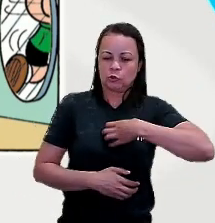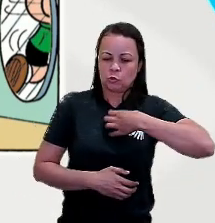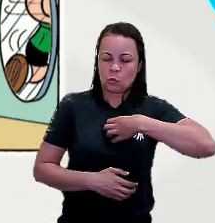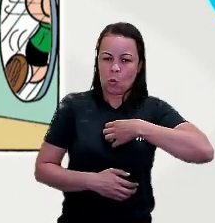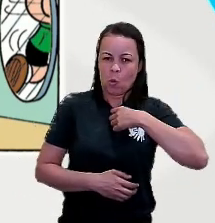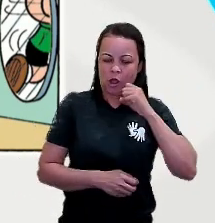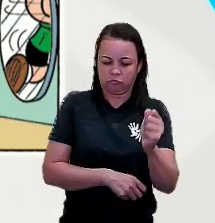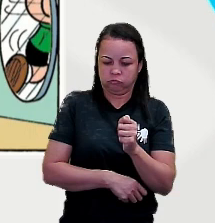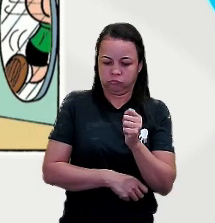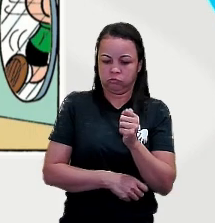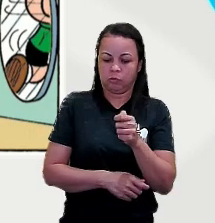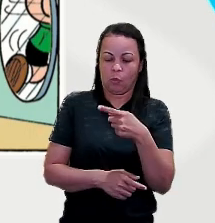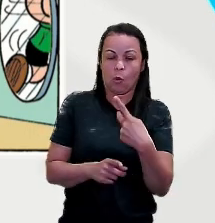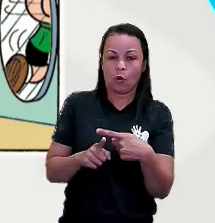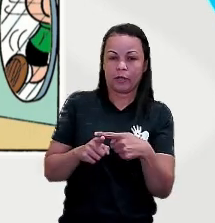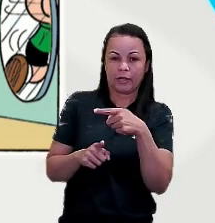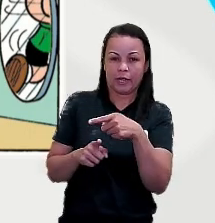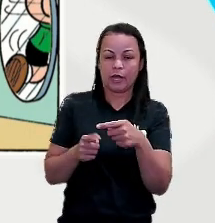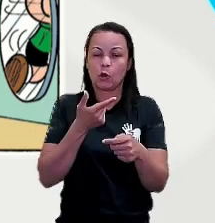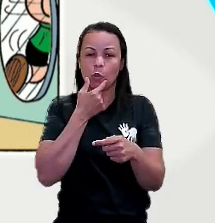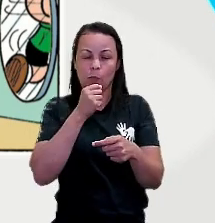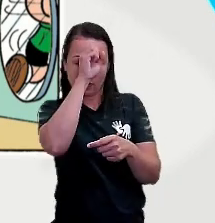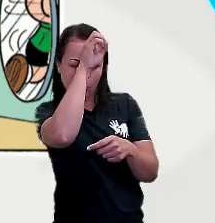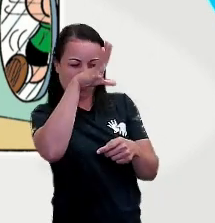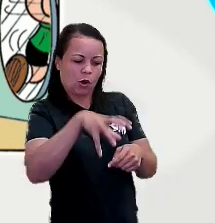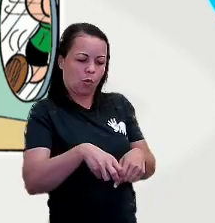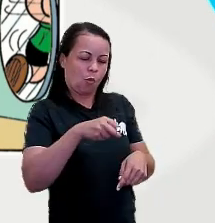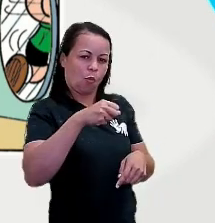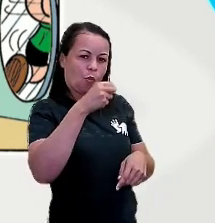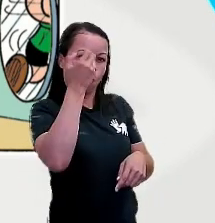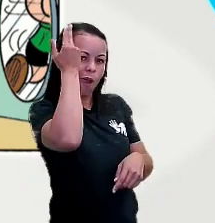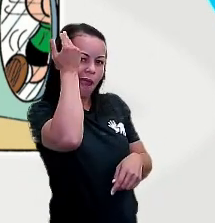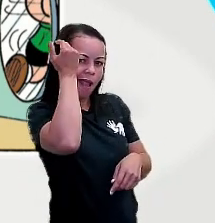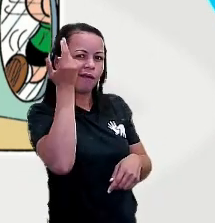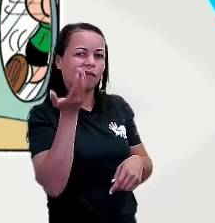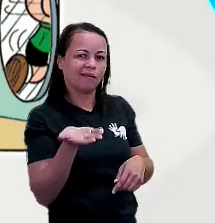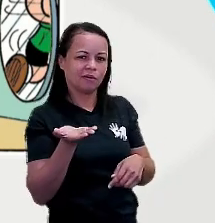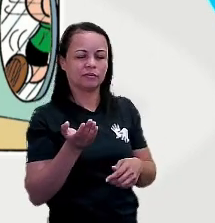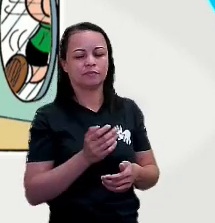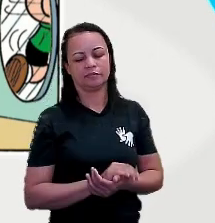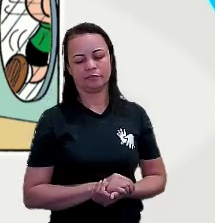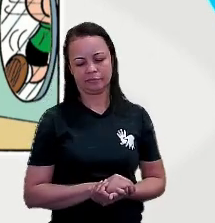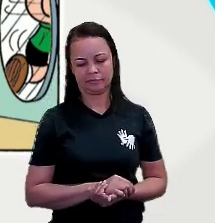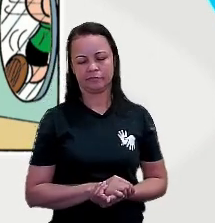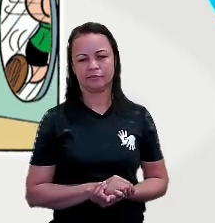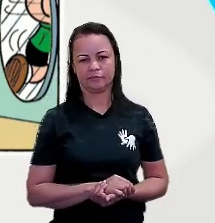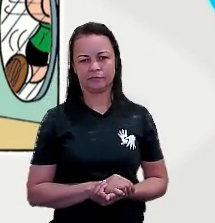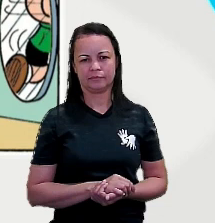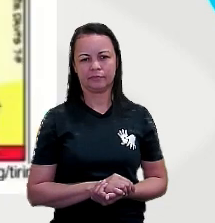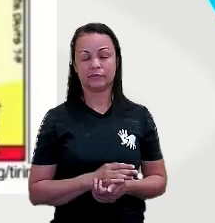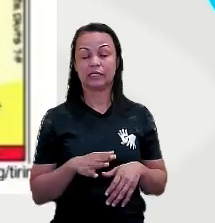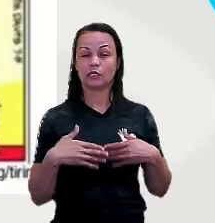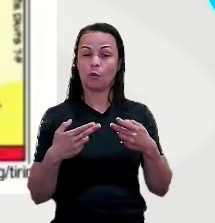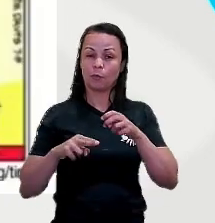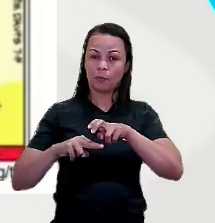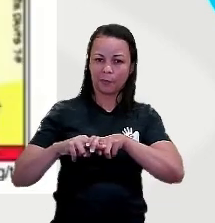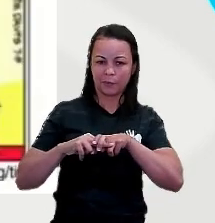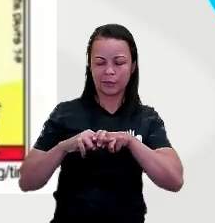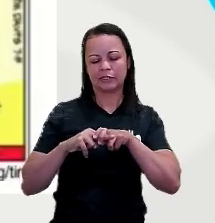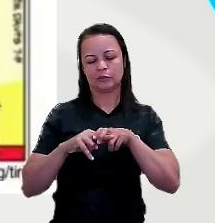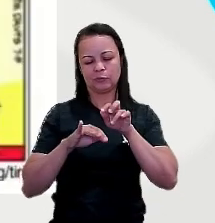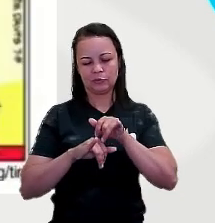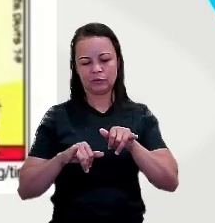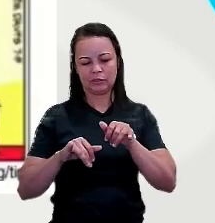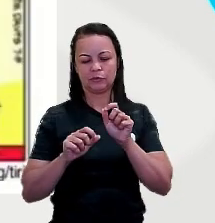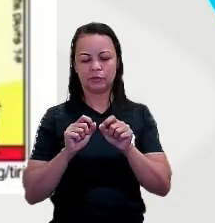dela. Então, a imagem já diz algo pra gente. Então, por isso que quando diz aqui,